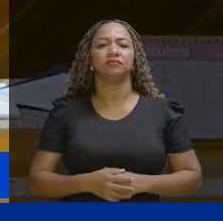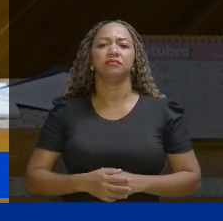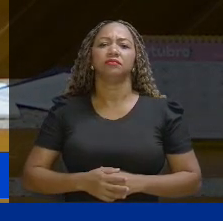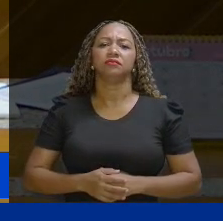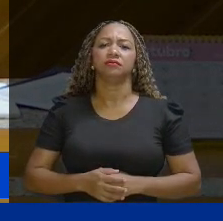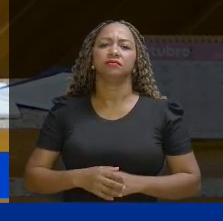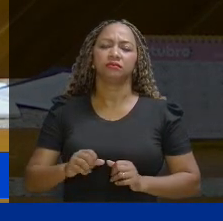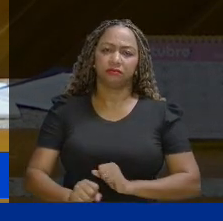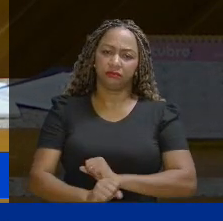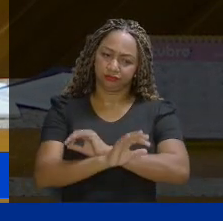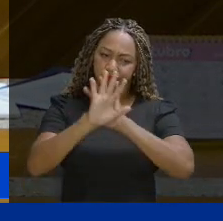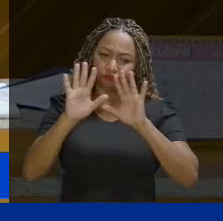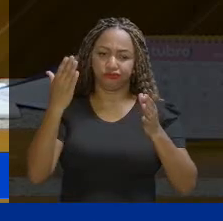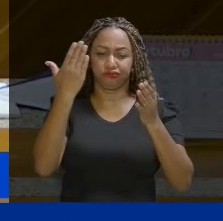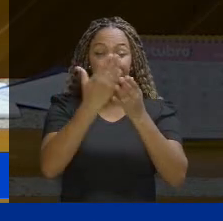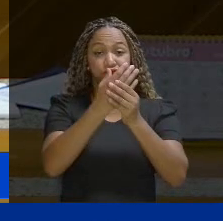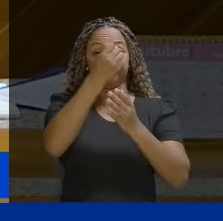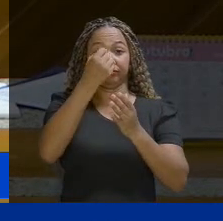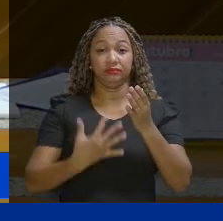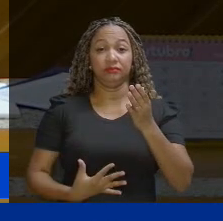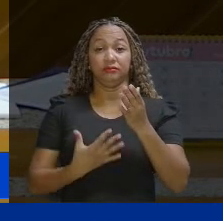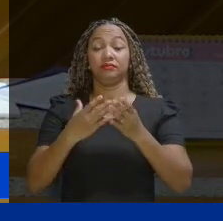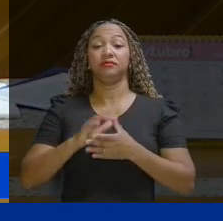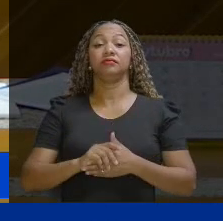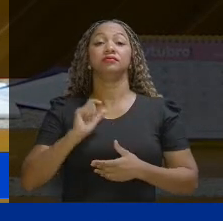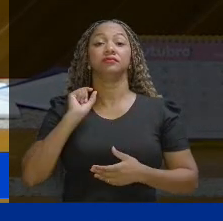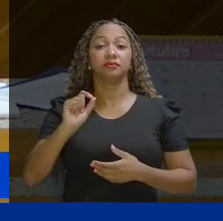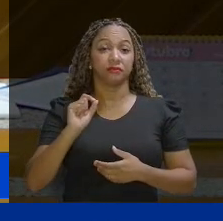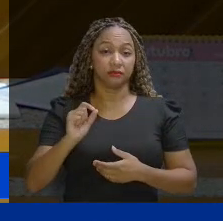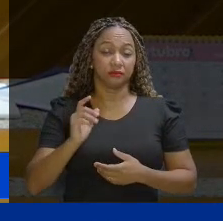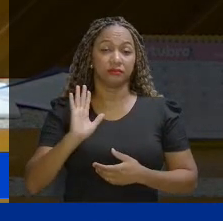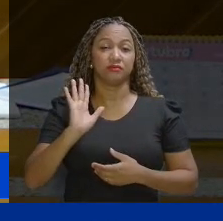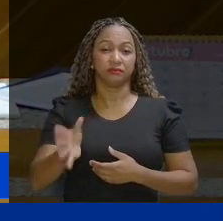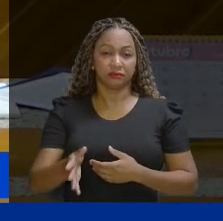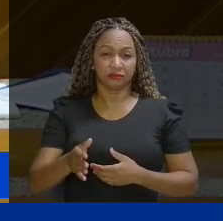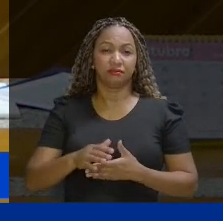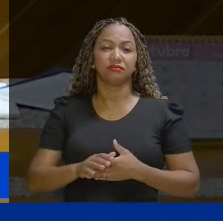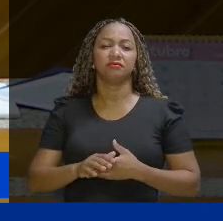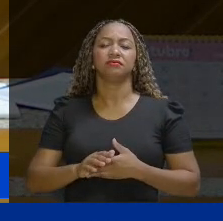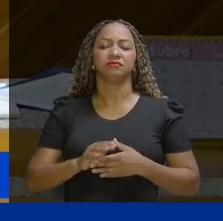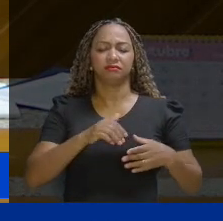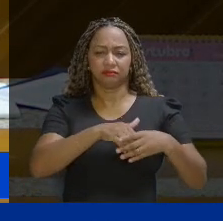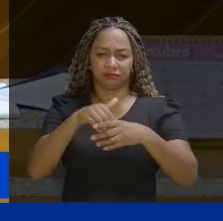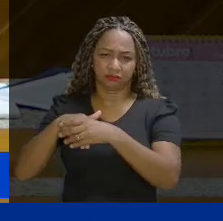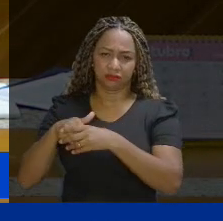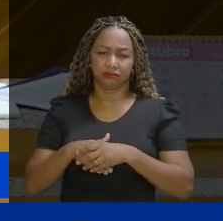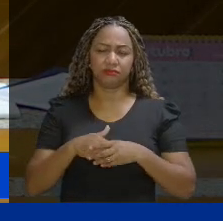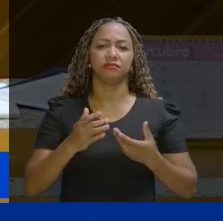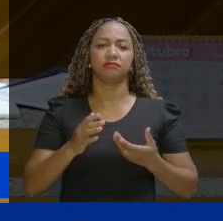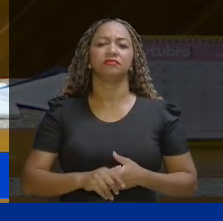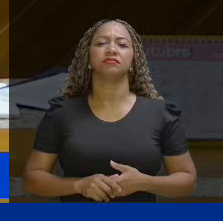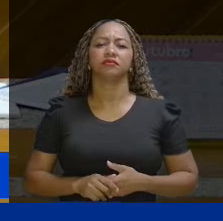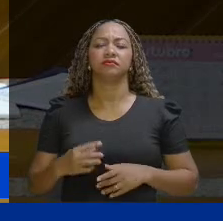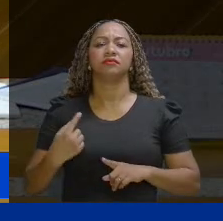que os embargos declaratórios não objetivam rediscutir a matéria já enfrentada pelo acordo recorrido,